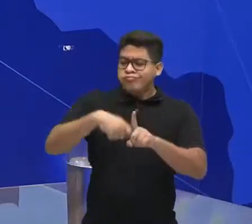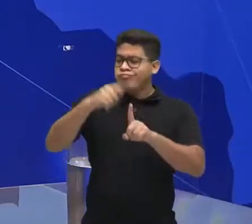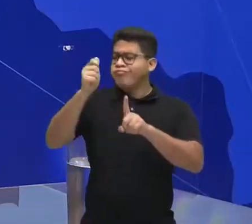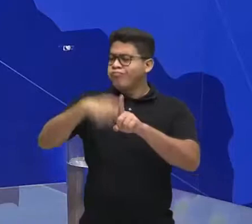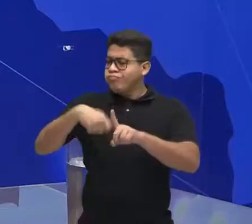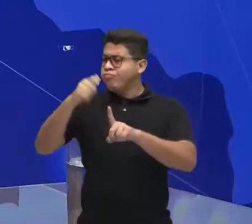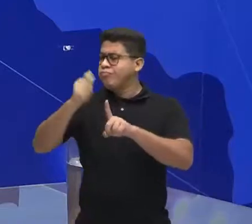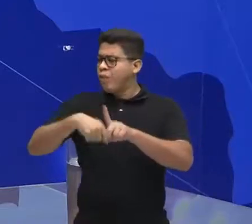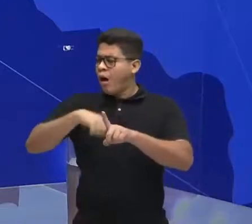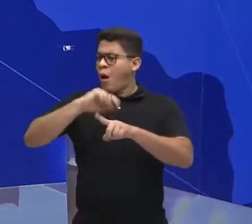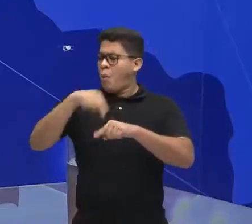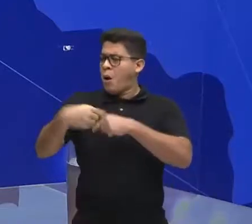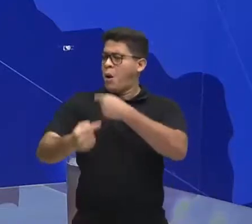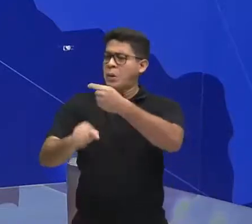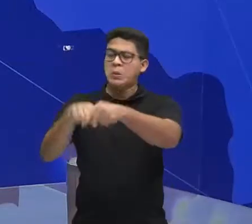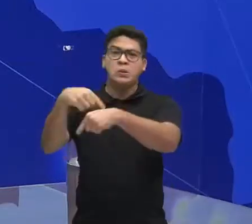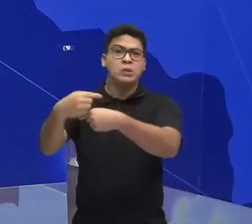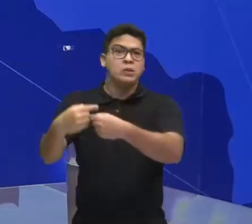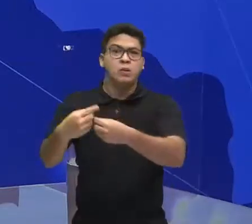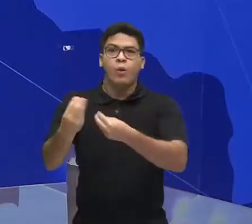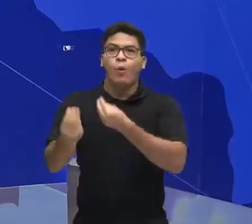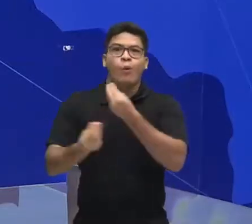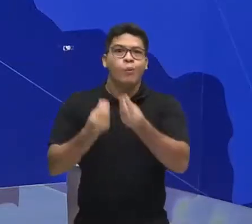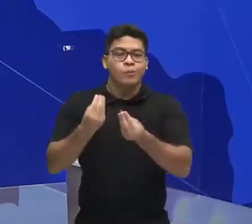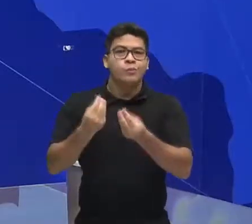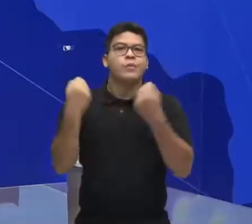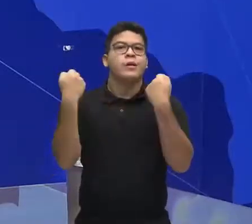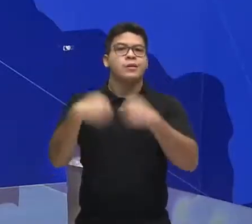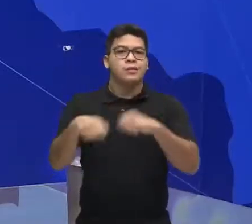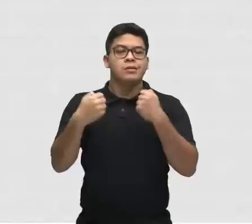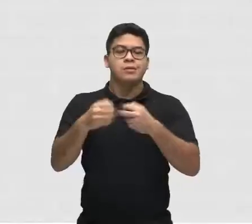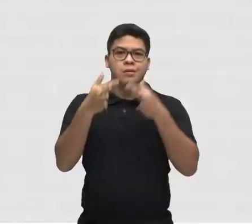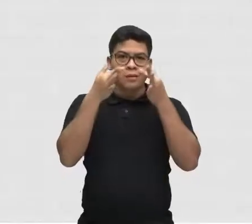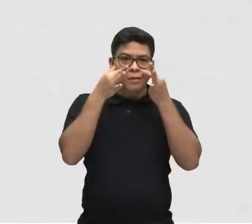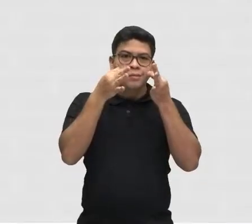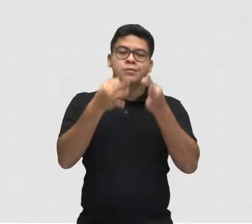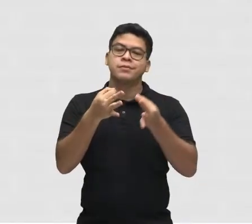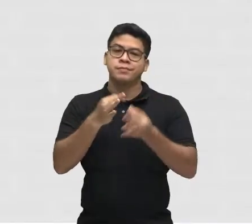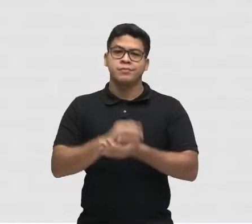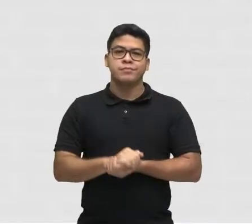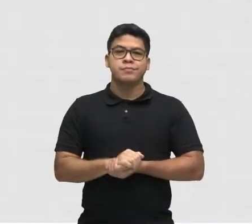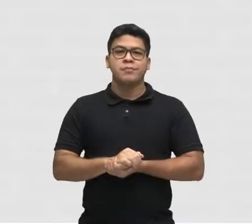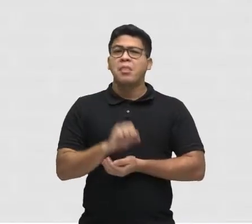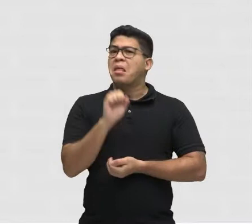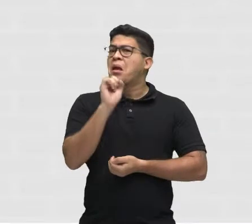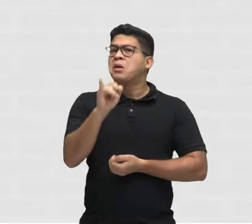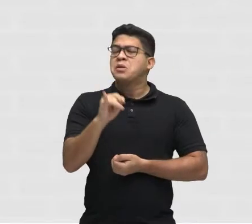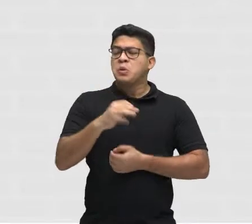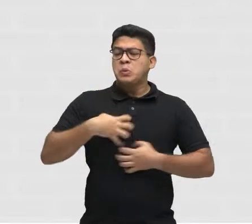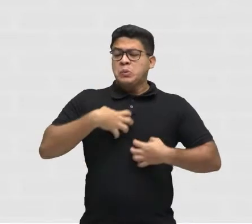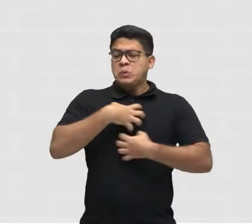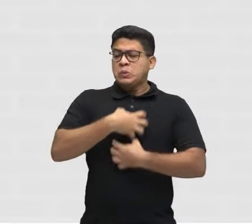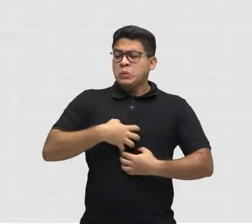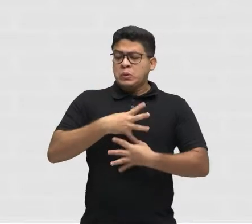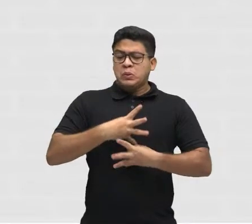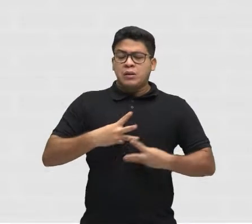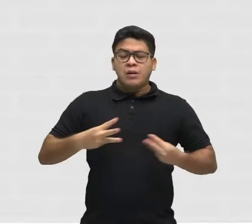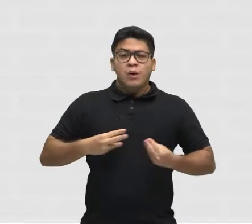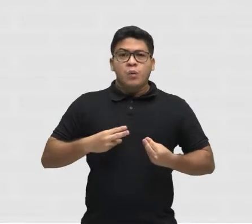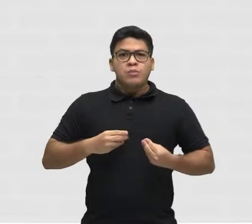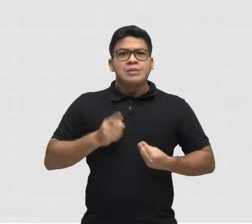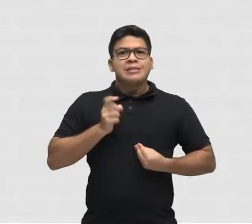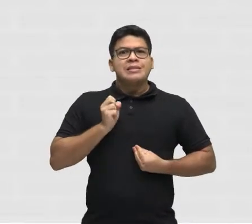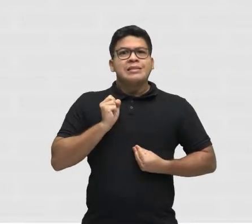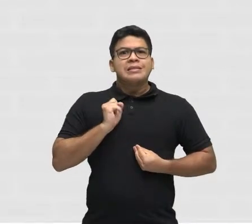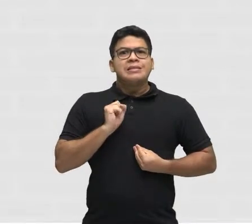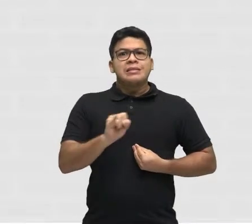sim necessita que eu tenha maior atenção. E se esse sofrimento não passar? E se ele for crônico?